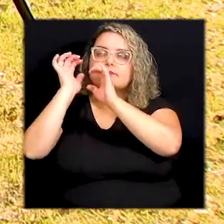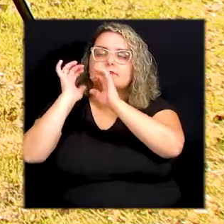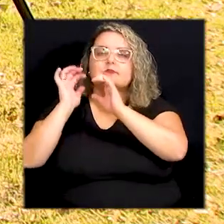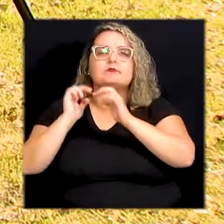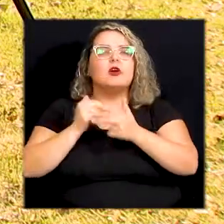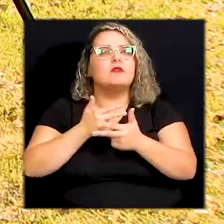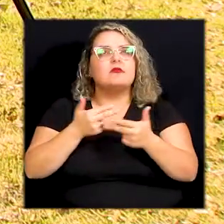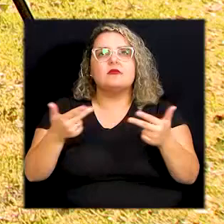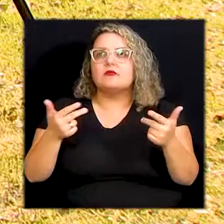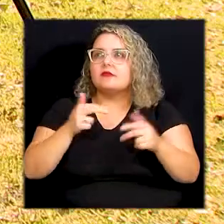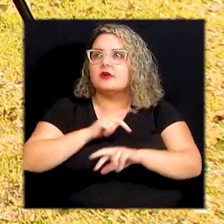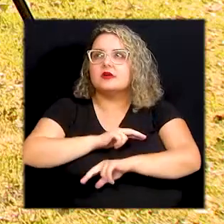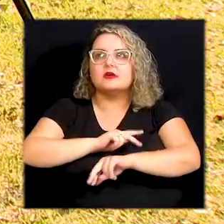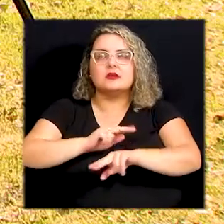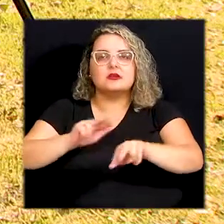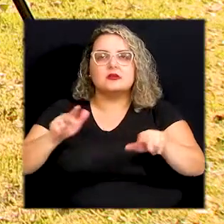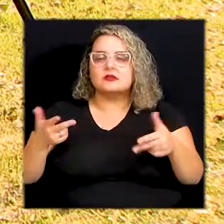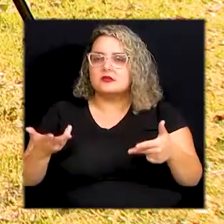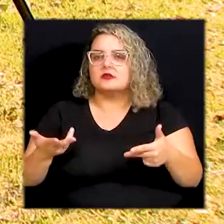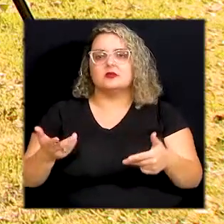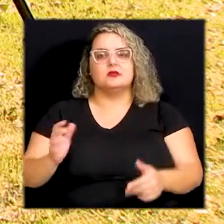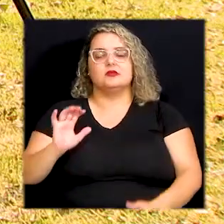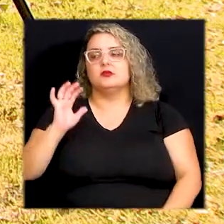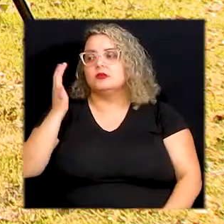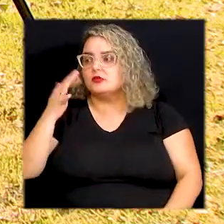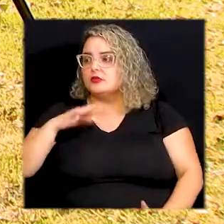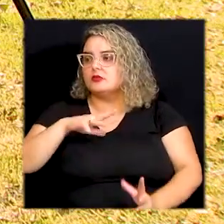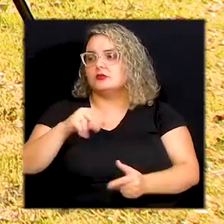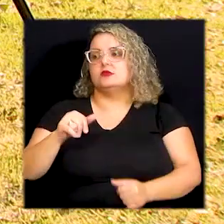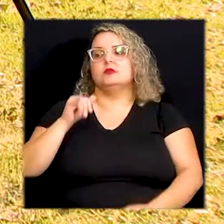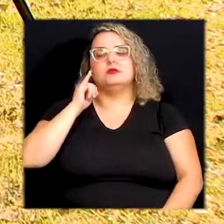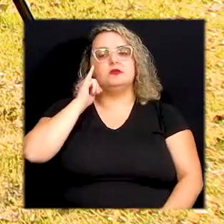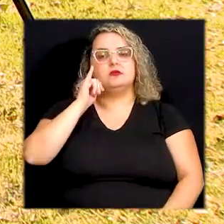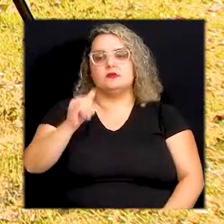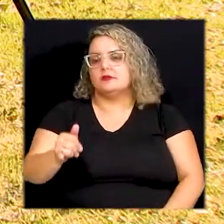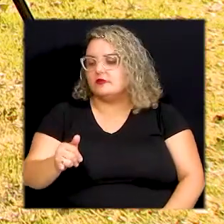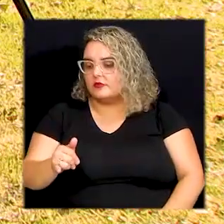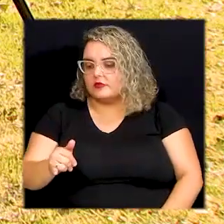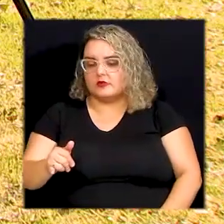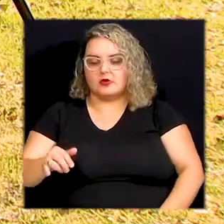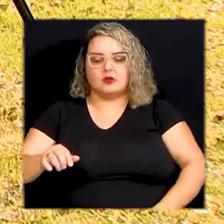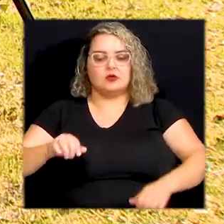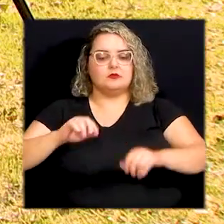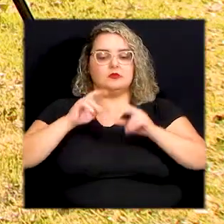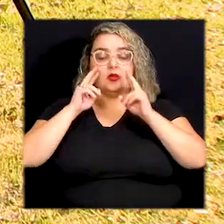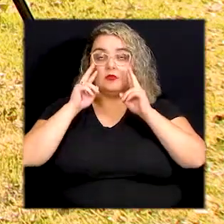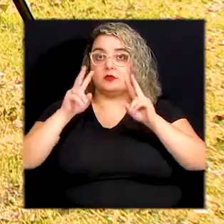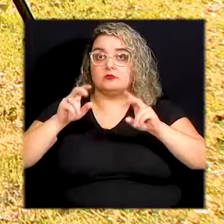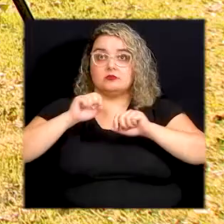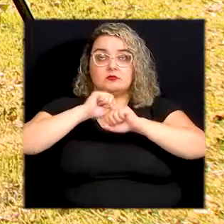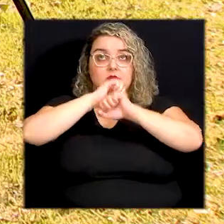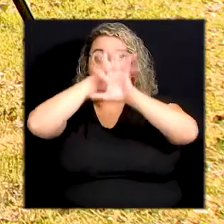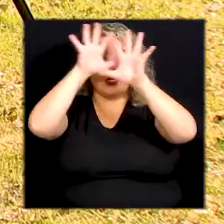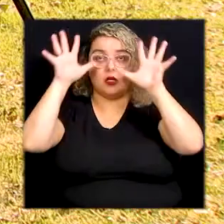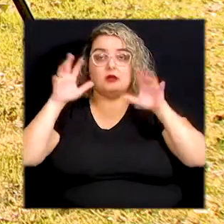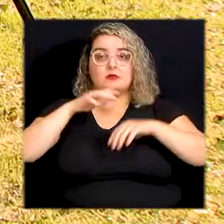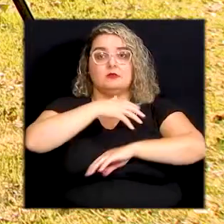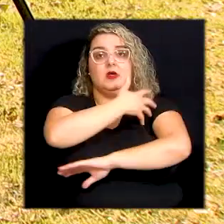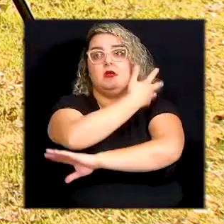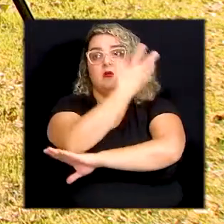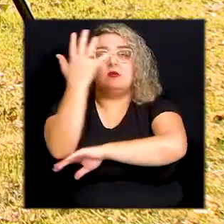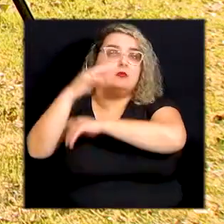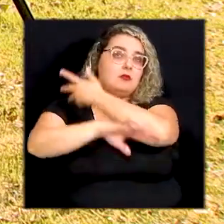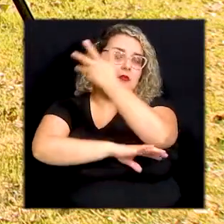coisa acontecendo no mundo, né? A gente vê as notícias da Amazônia que queima sem